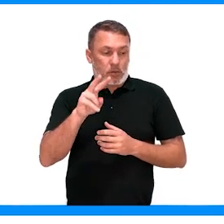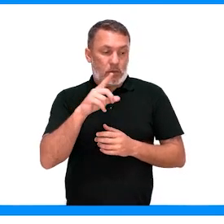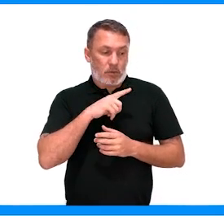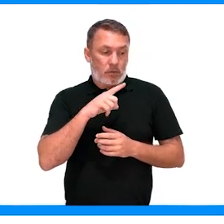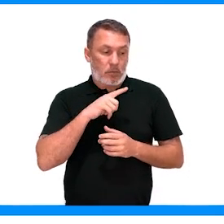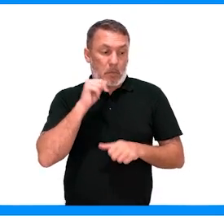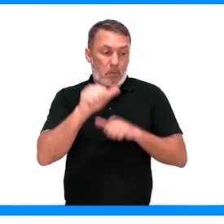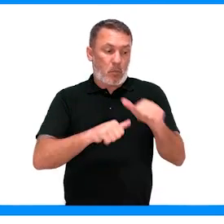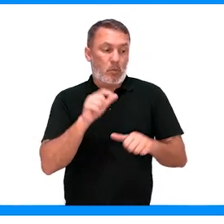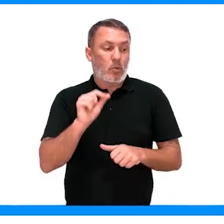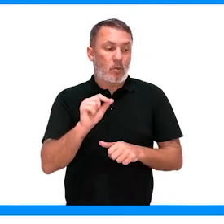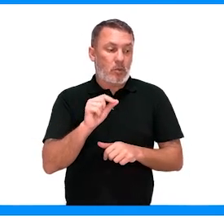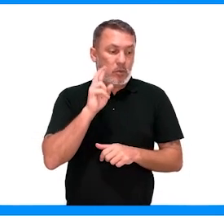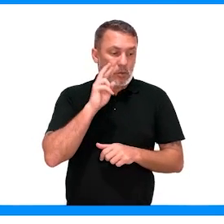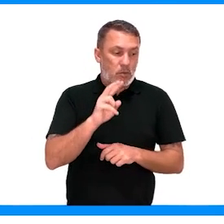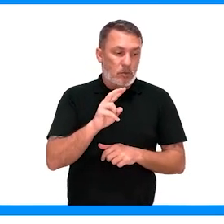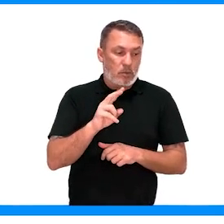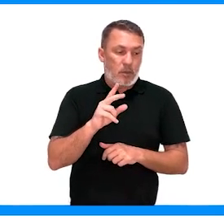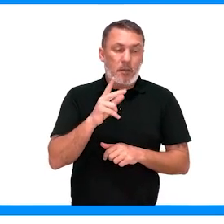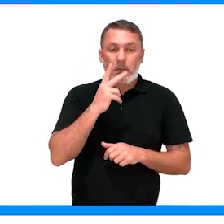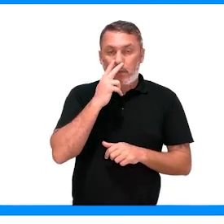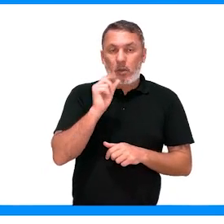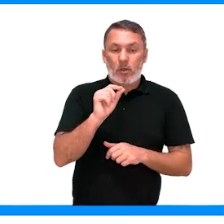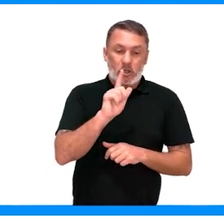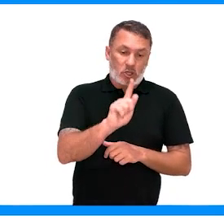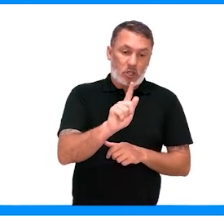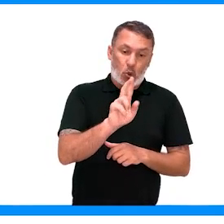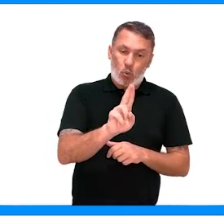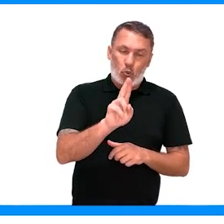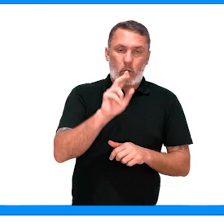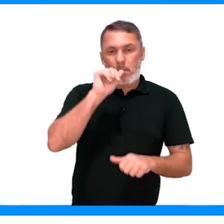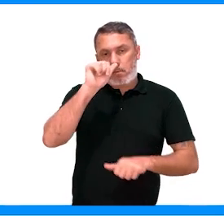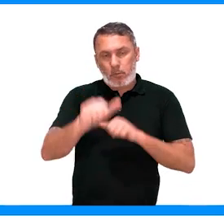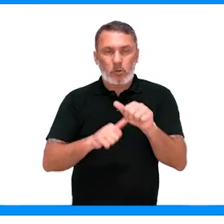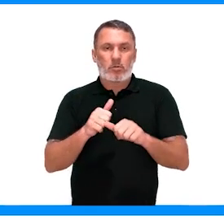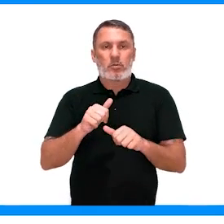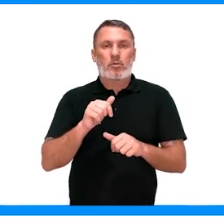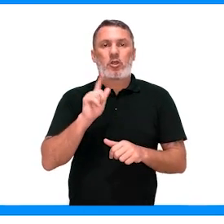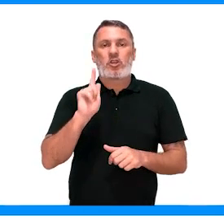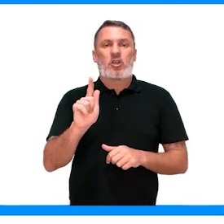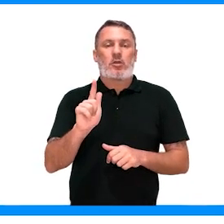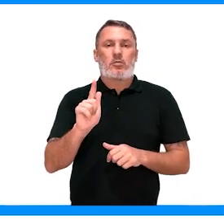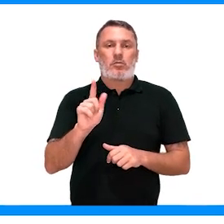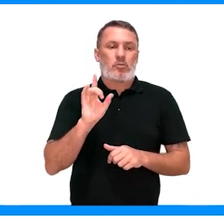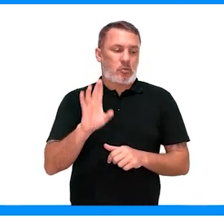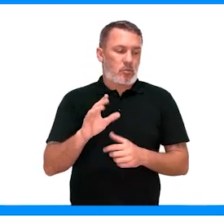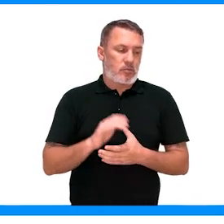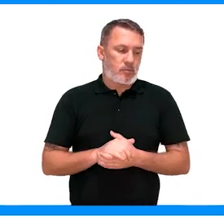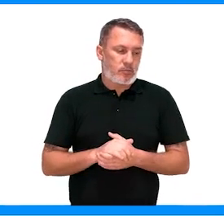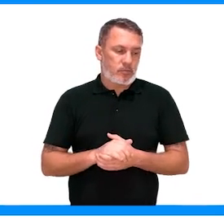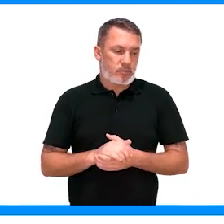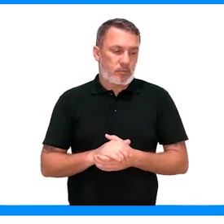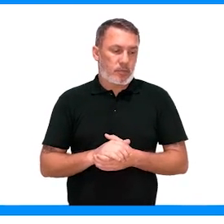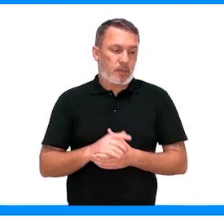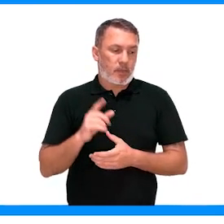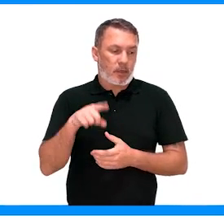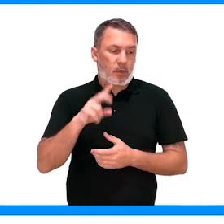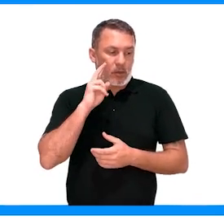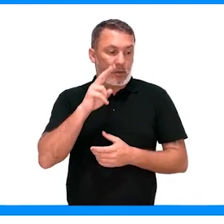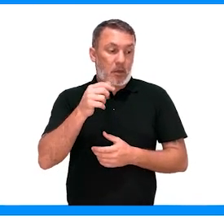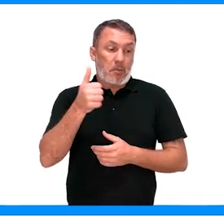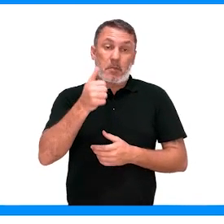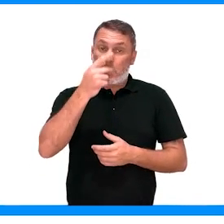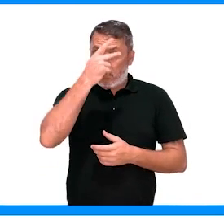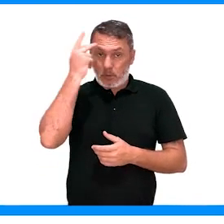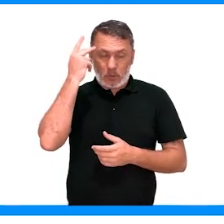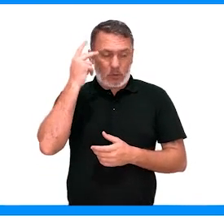seguir, que vai deixar de ser G com U e vai ficar o G sozinho, né?